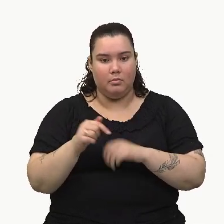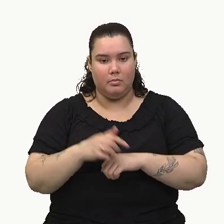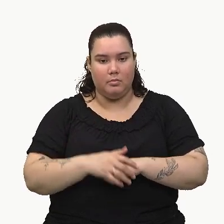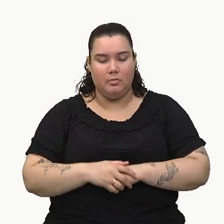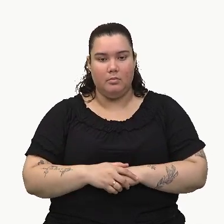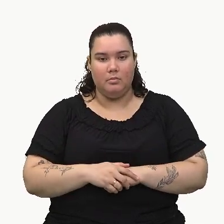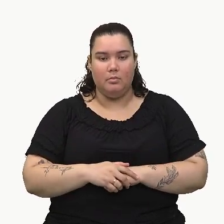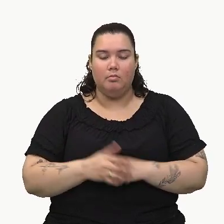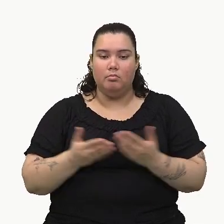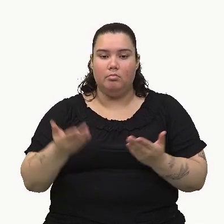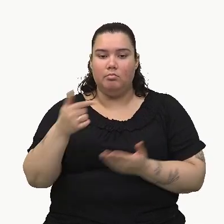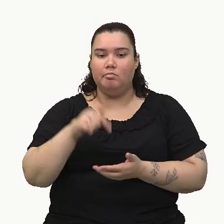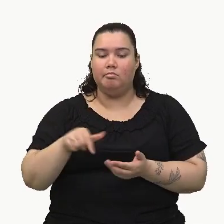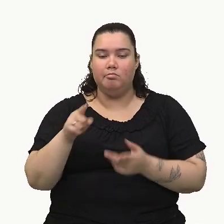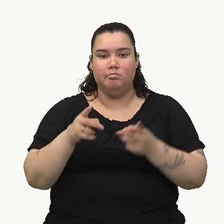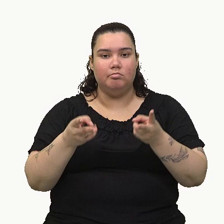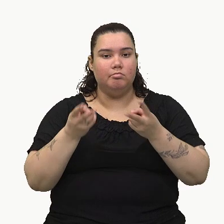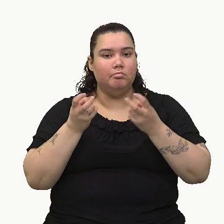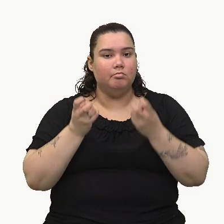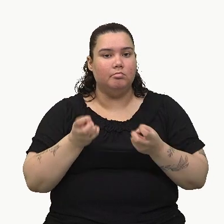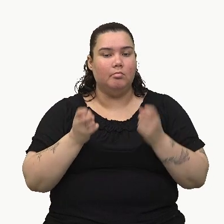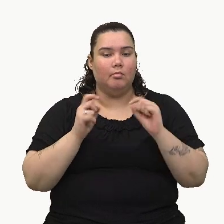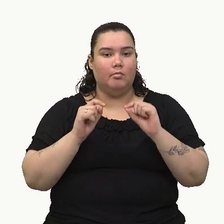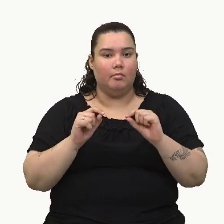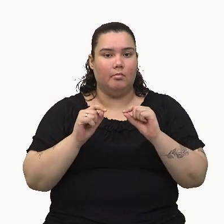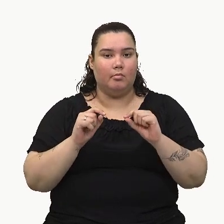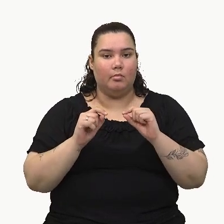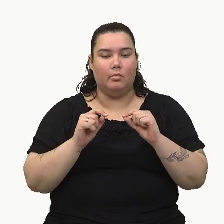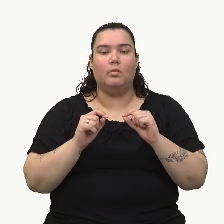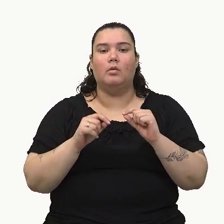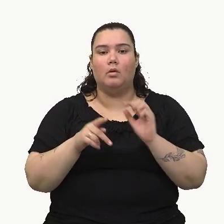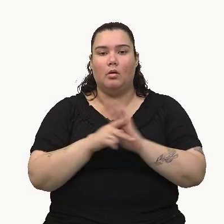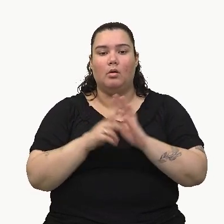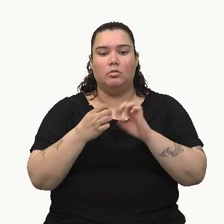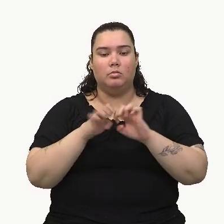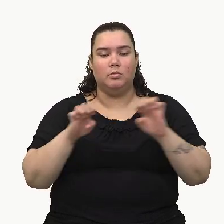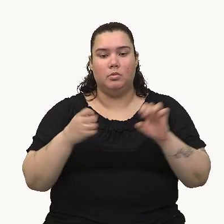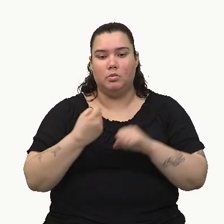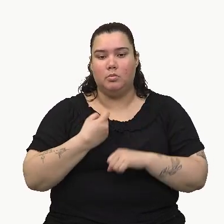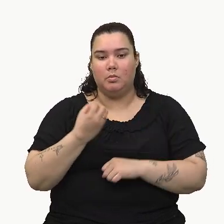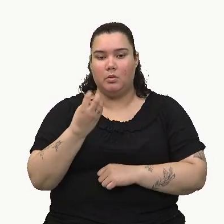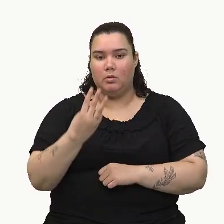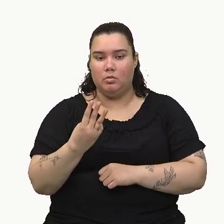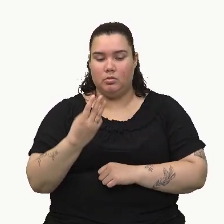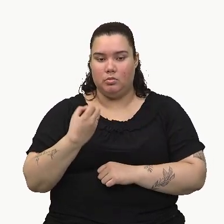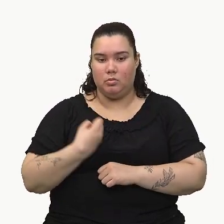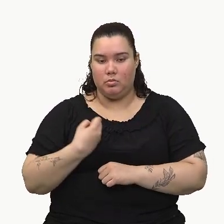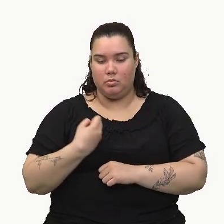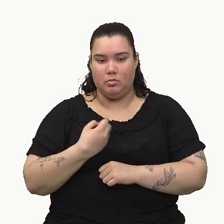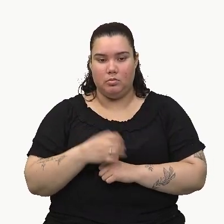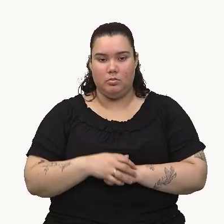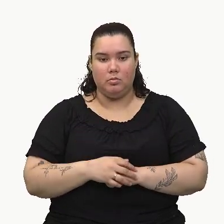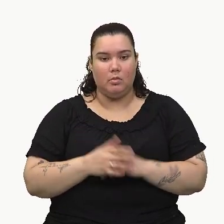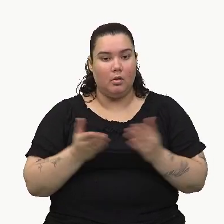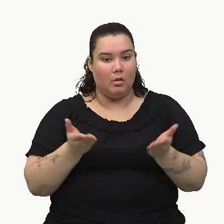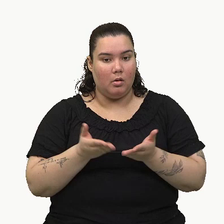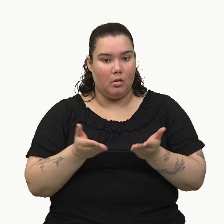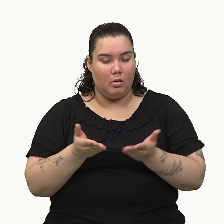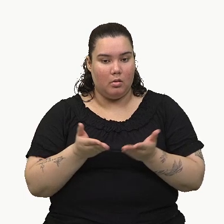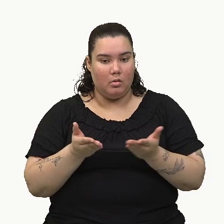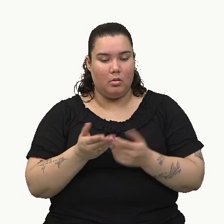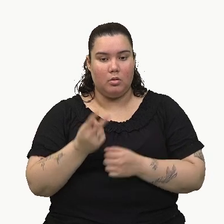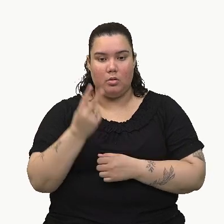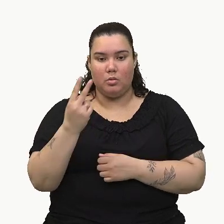Novamente, você consegue reparar aí que nós temos uma expressão numérica com 3 números, sendo que agora